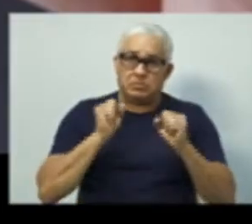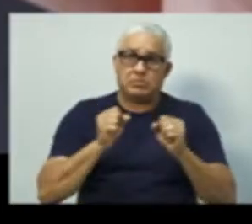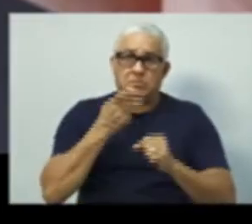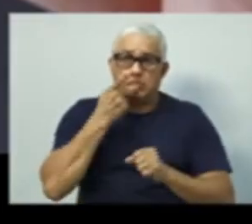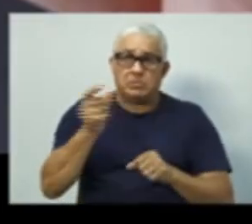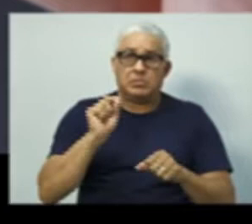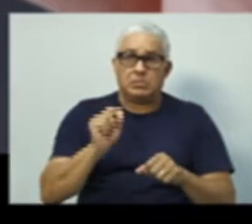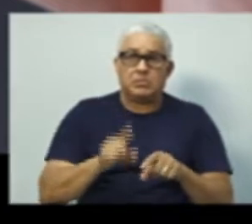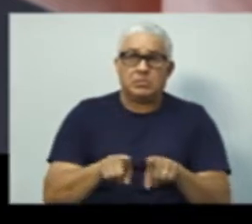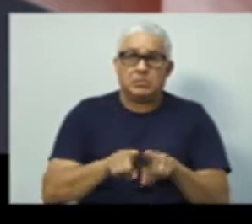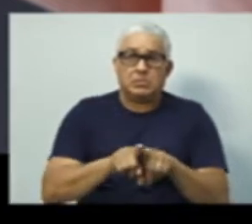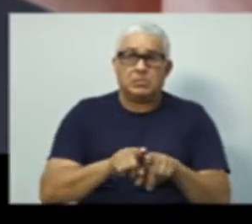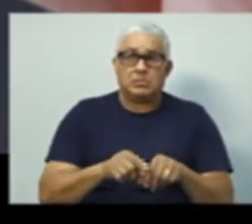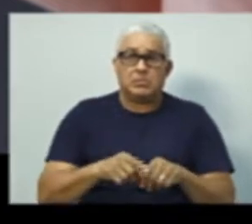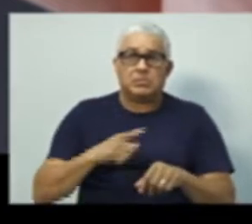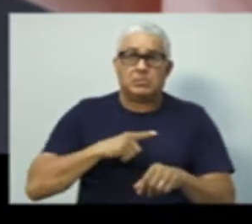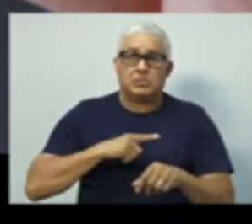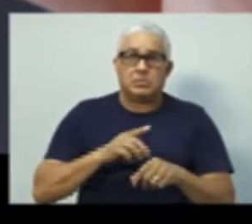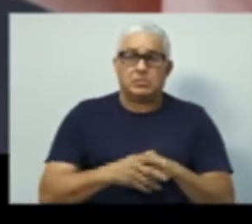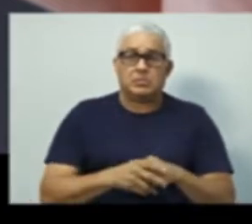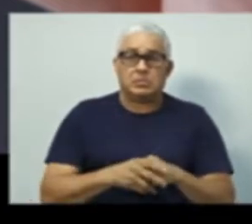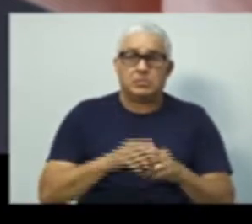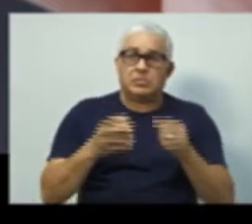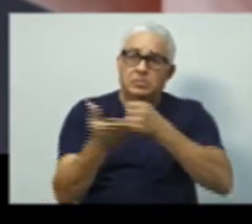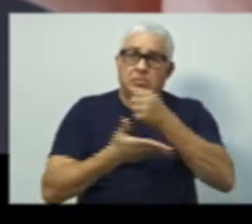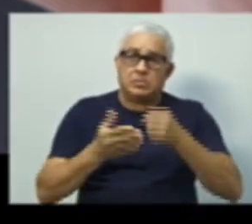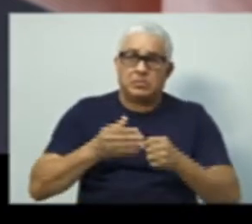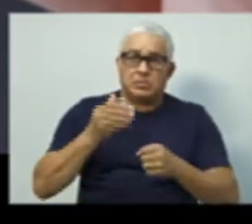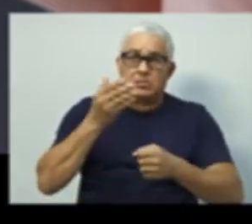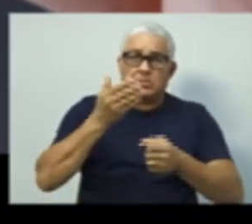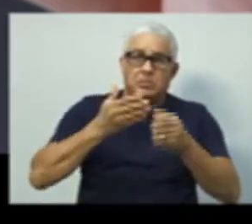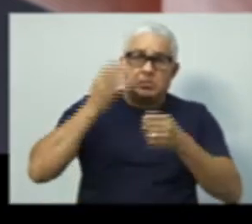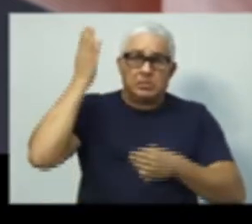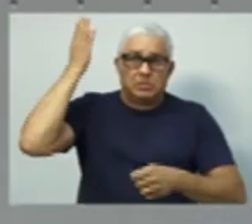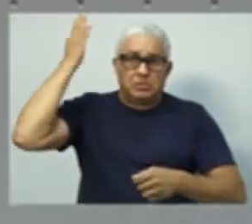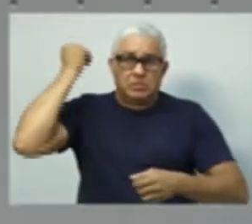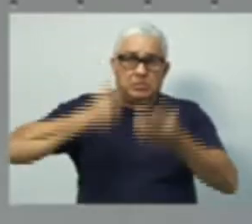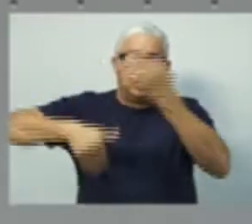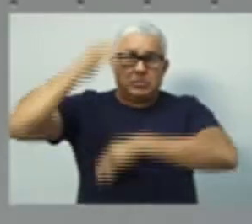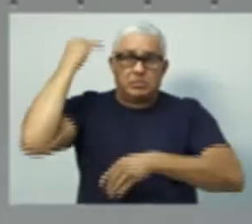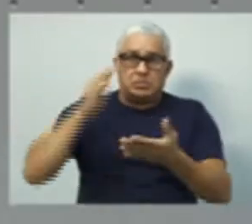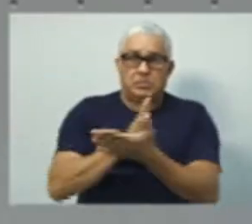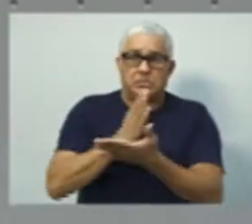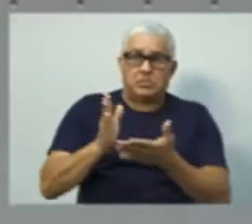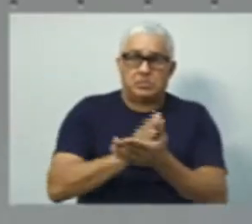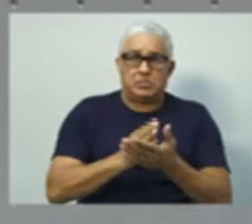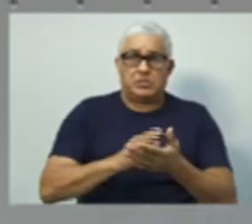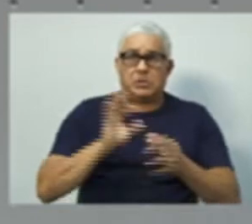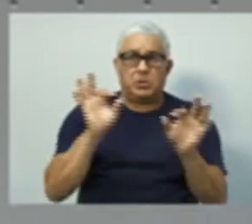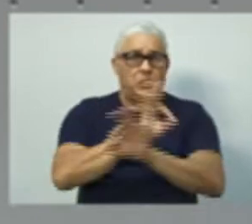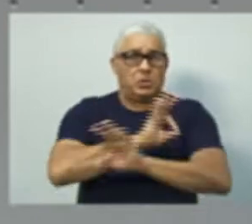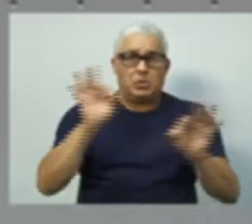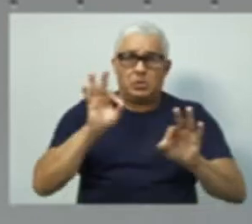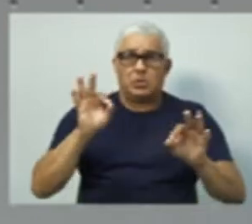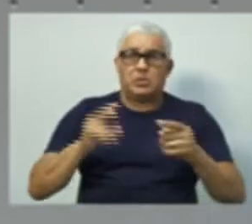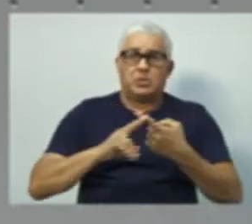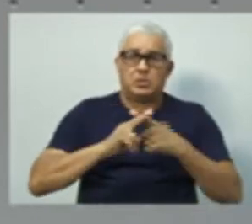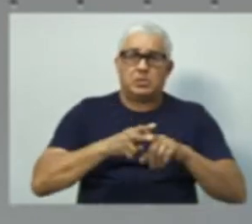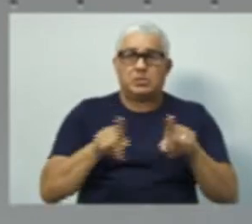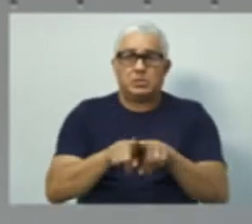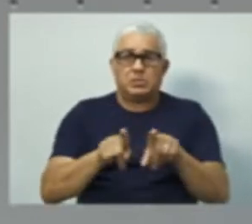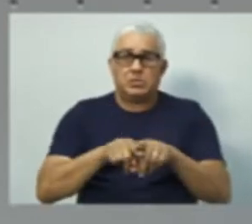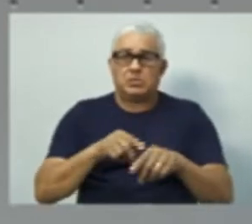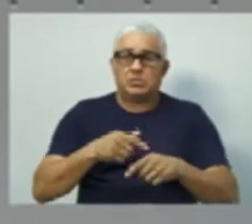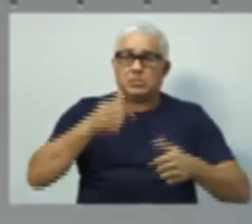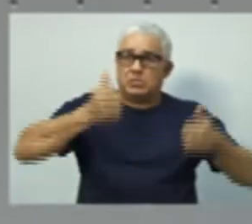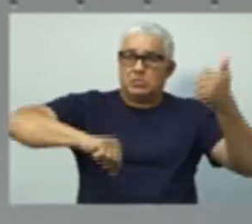que planejar é uma condição básica para o sucesso de qualquer empreendimento. E um excelente instrumento de planejamento financeiro é